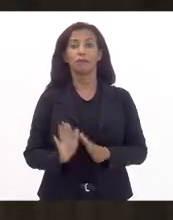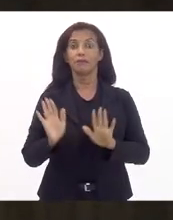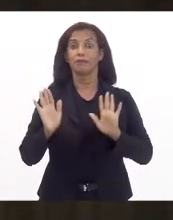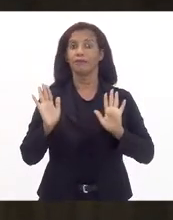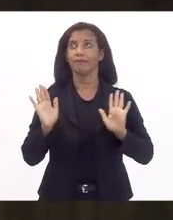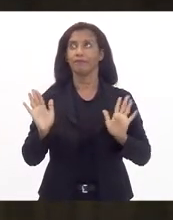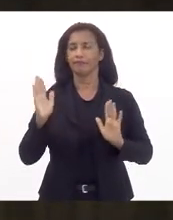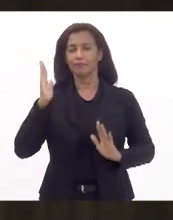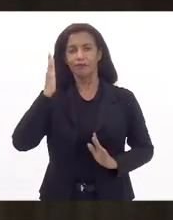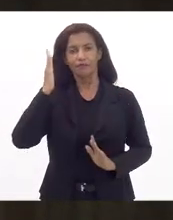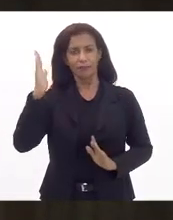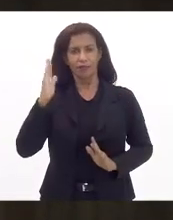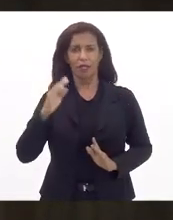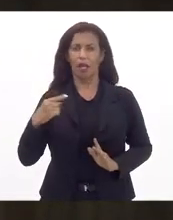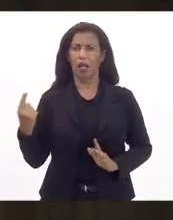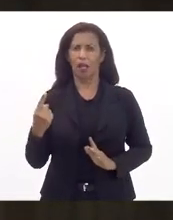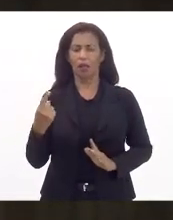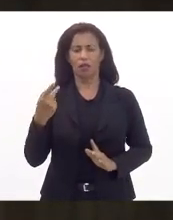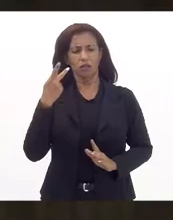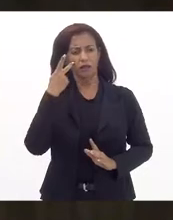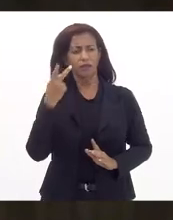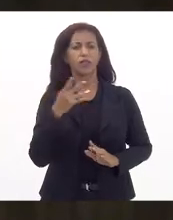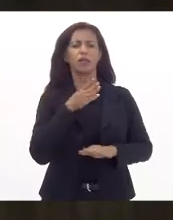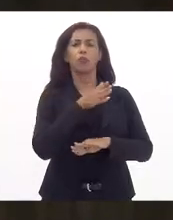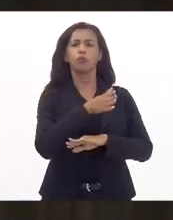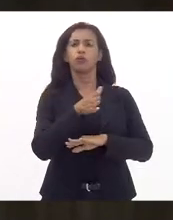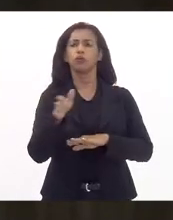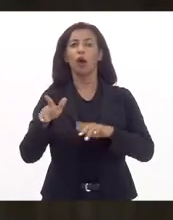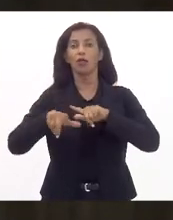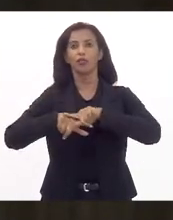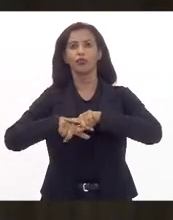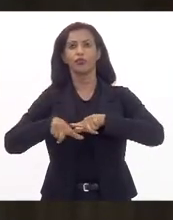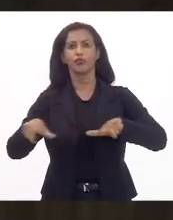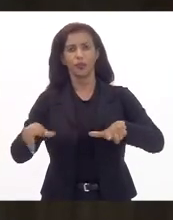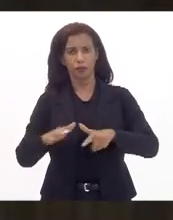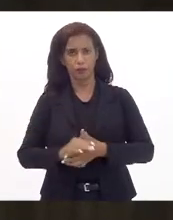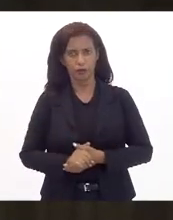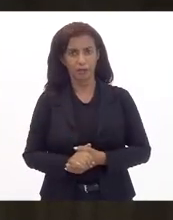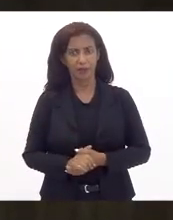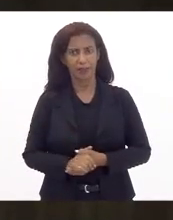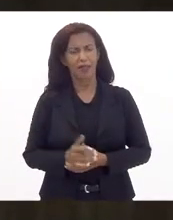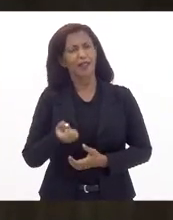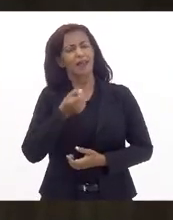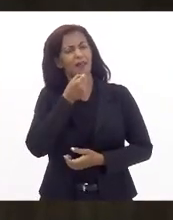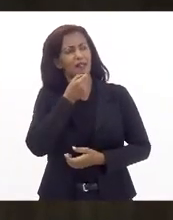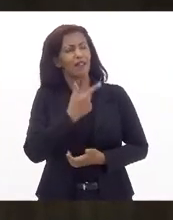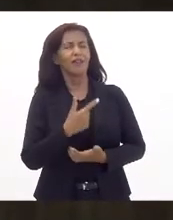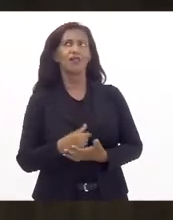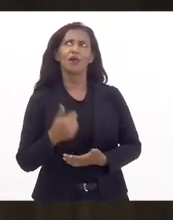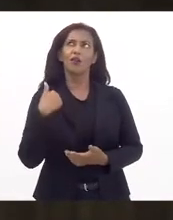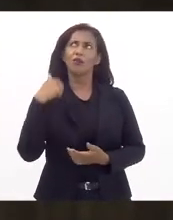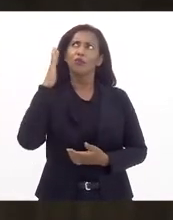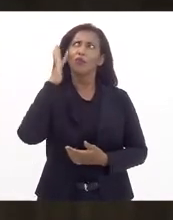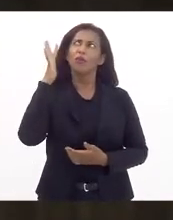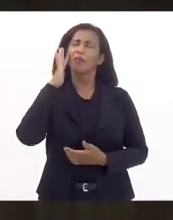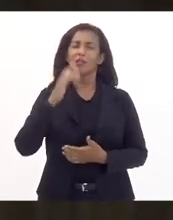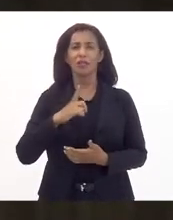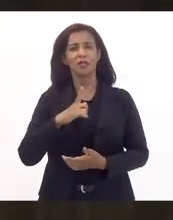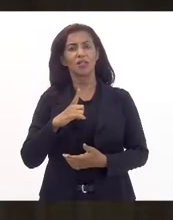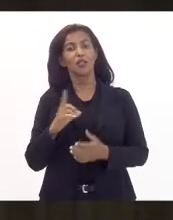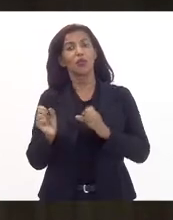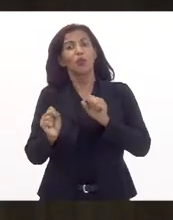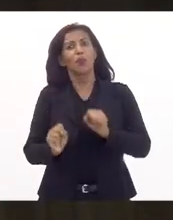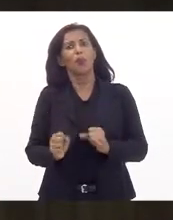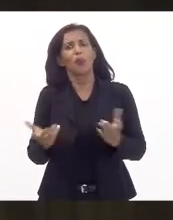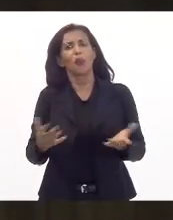Graças a nossa incursão na UPA a outros Brasil Engraçado que eu fico imaginando só tem o